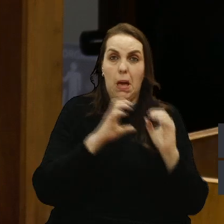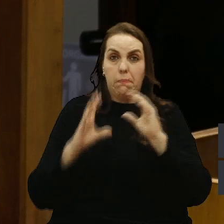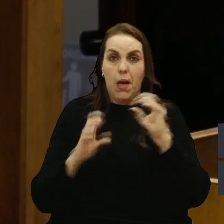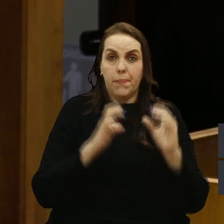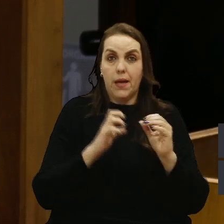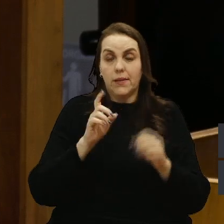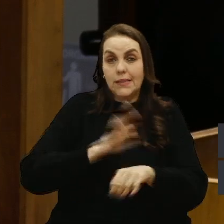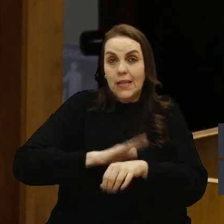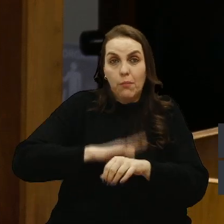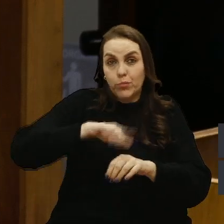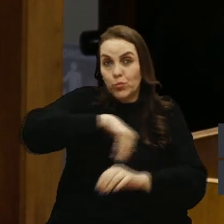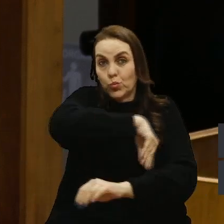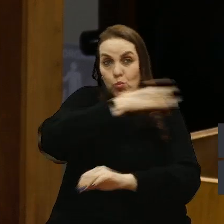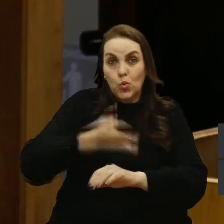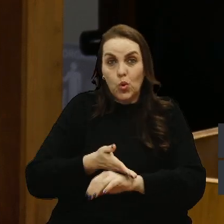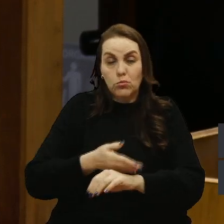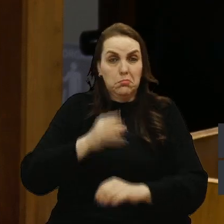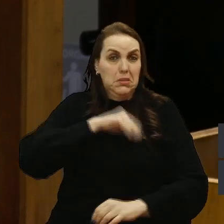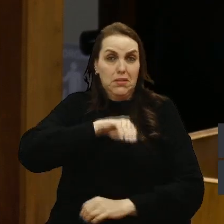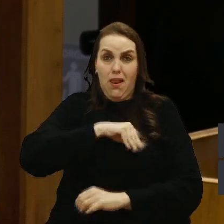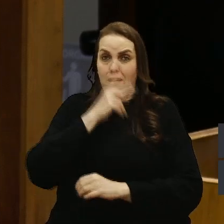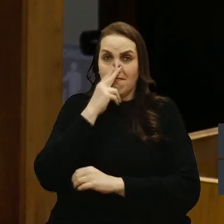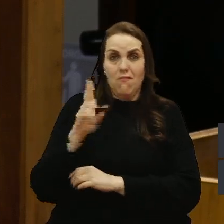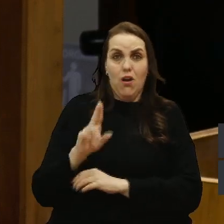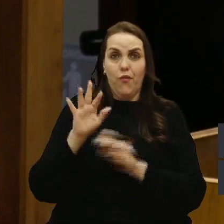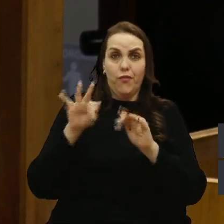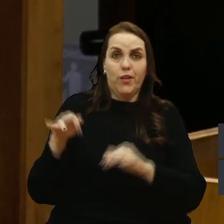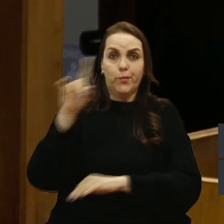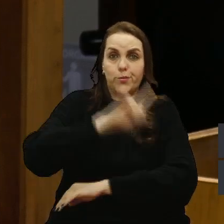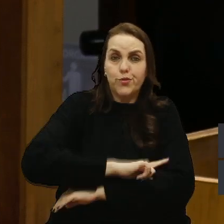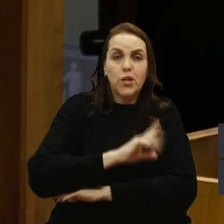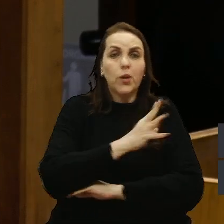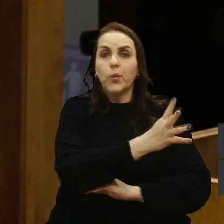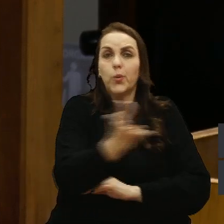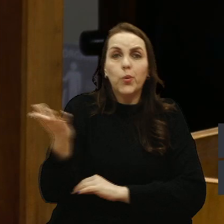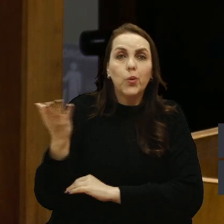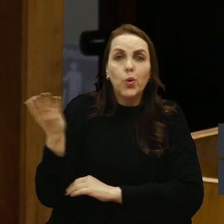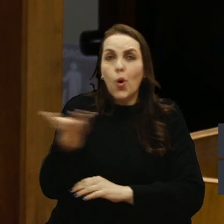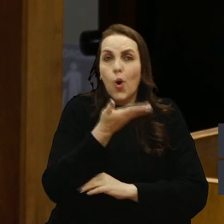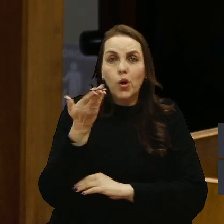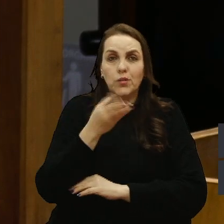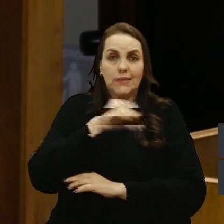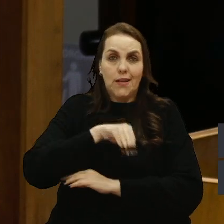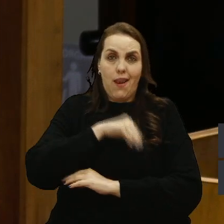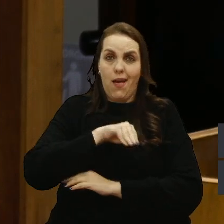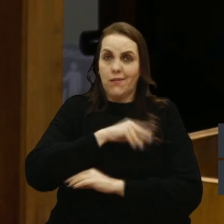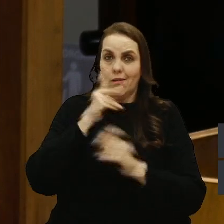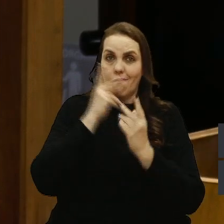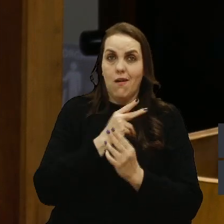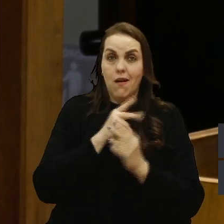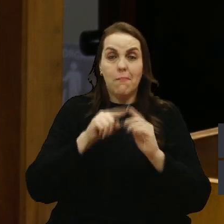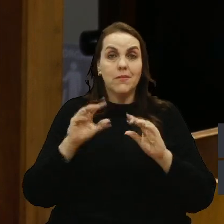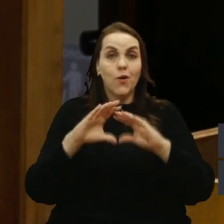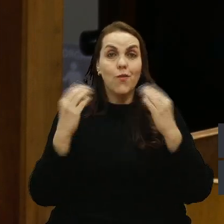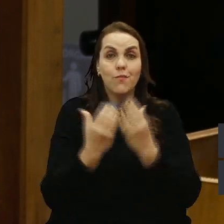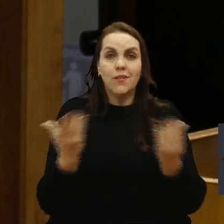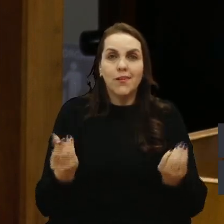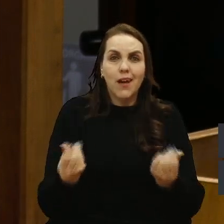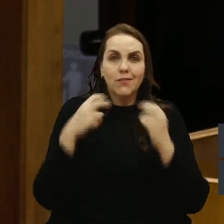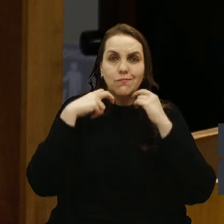todo o tempo recebo meu salário no final do dia, todos aqui recebemos nosso salário ao final do mês. Agora, a comunidade se